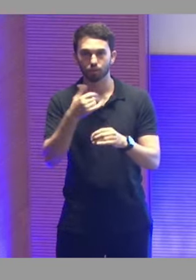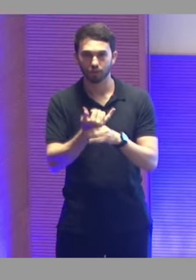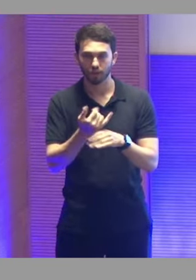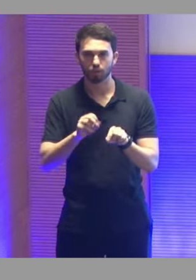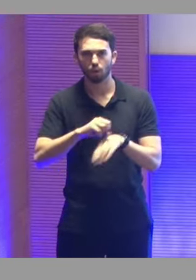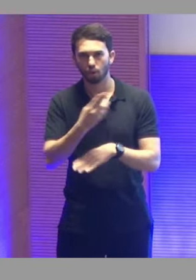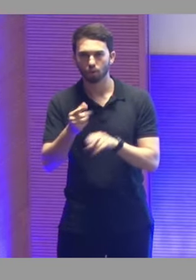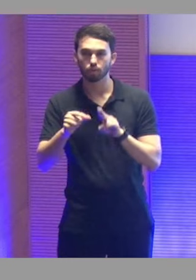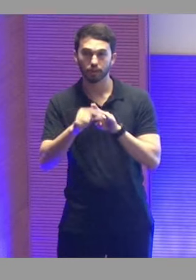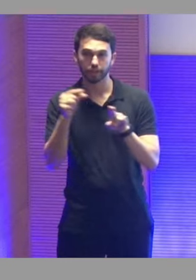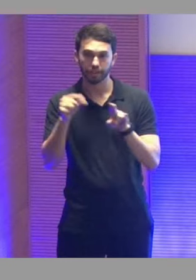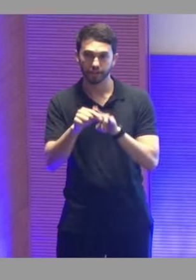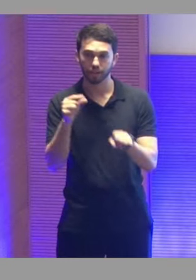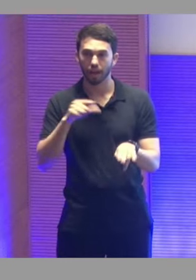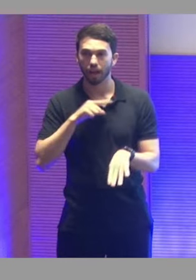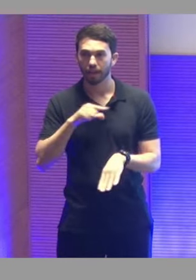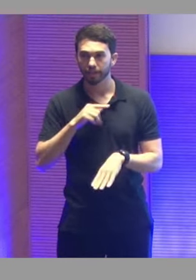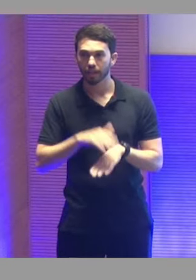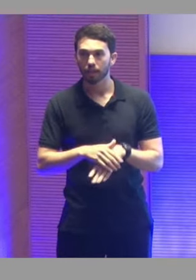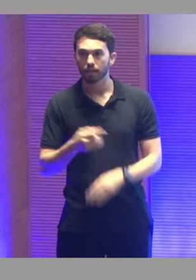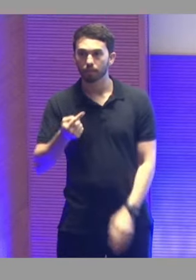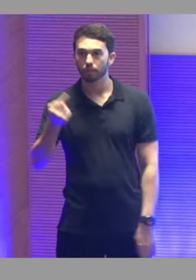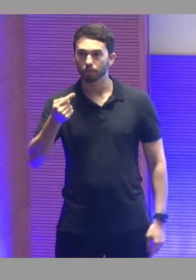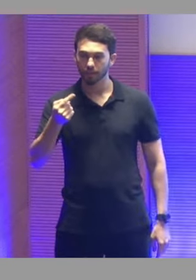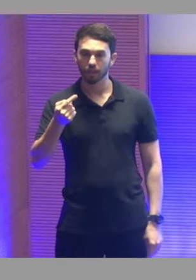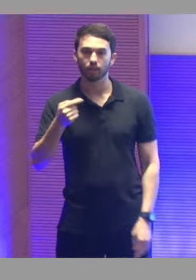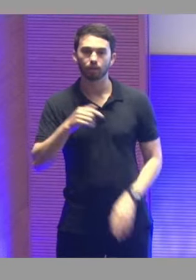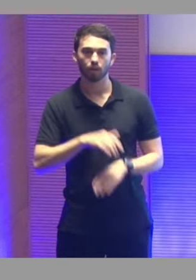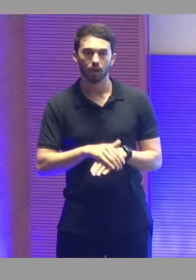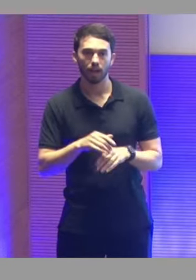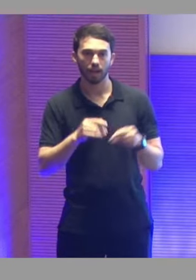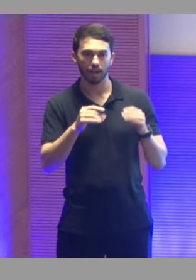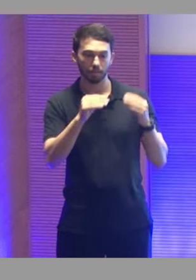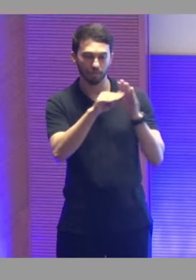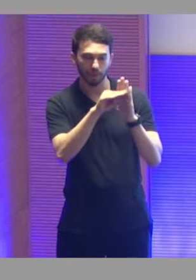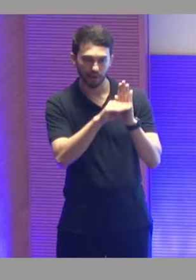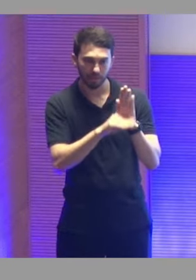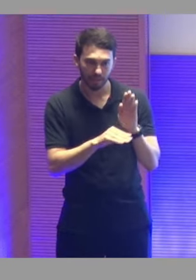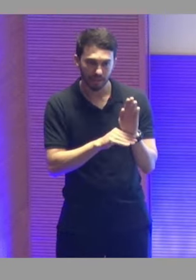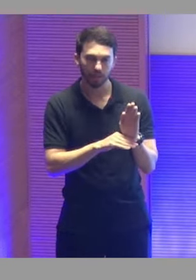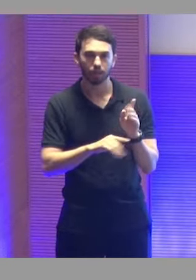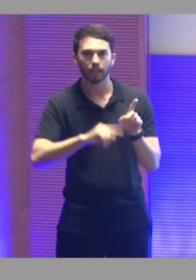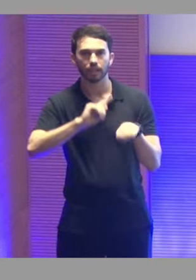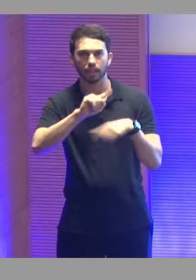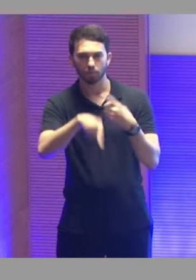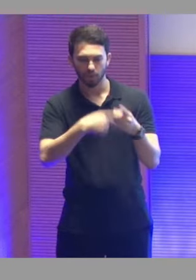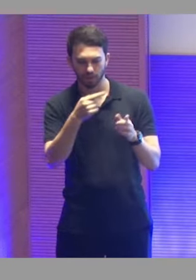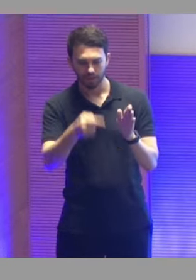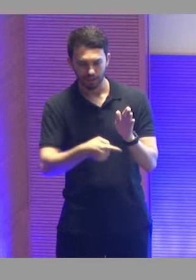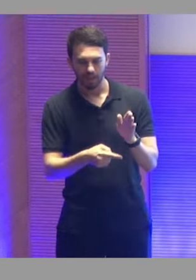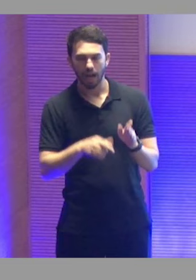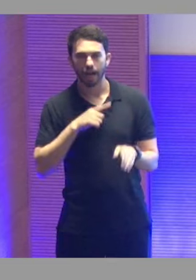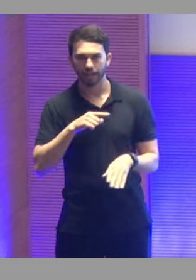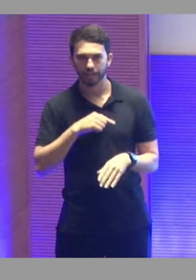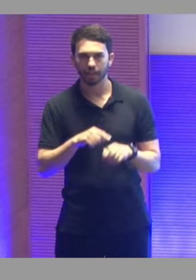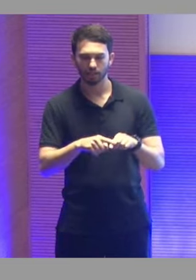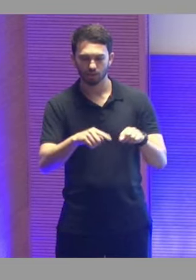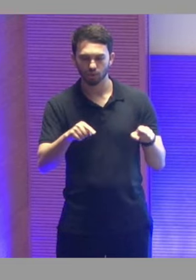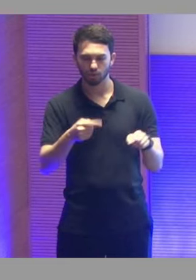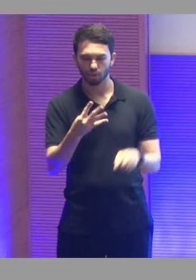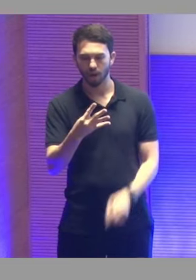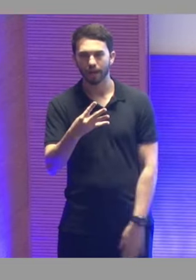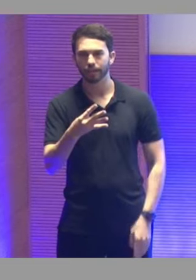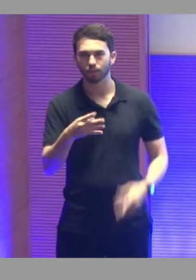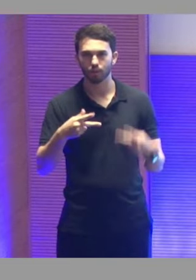Linkedin a gente tem ali um primeiro um link paraa programação e mais abaixo a gente tem os três os quatro